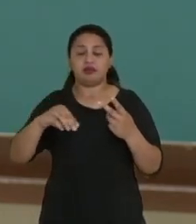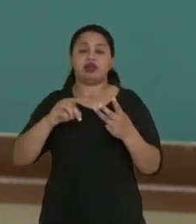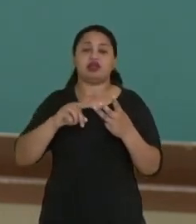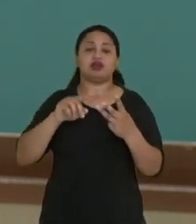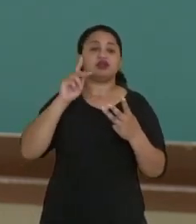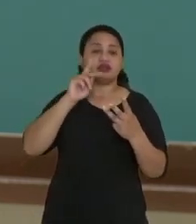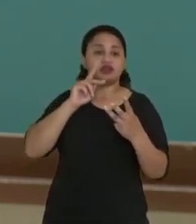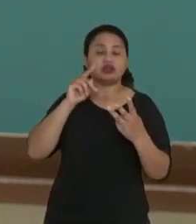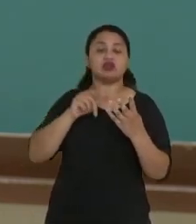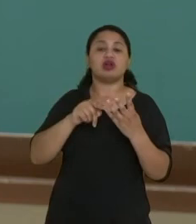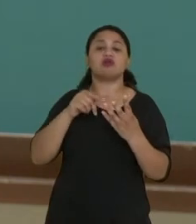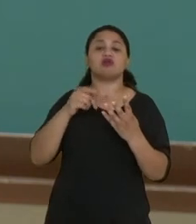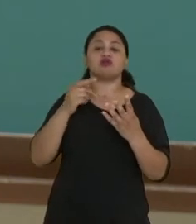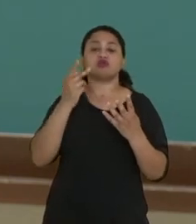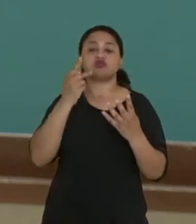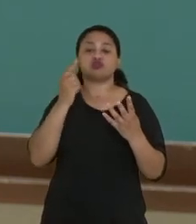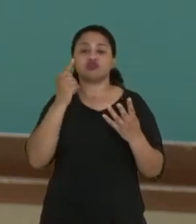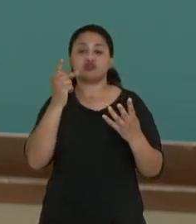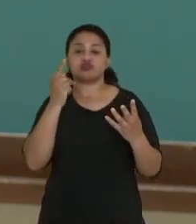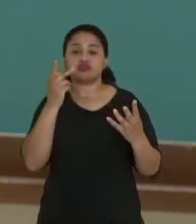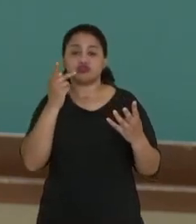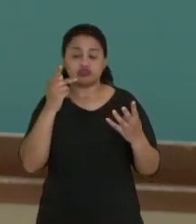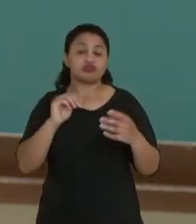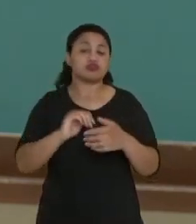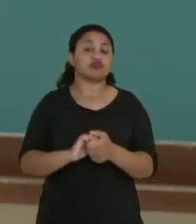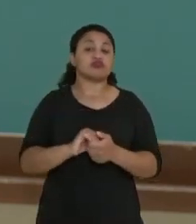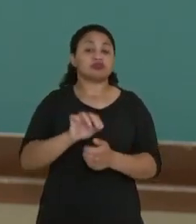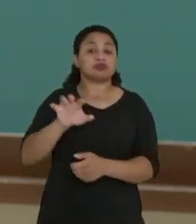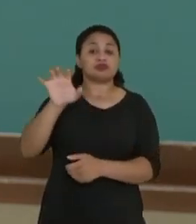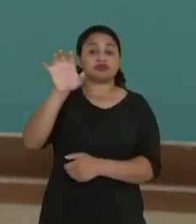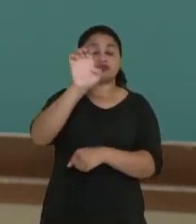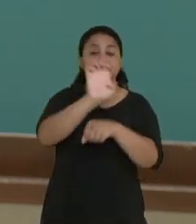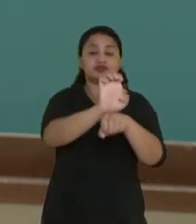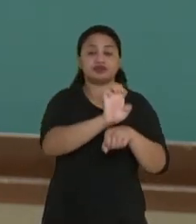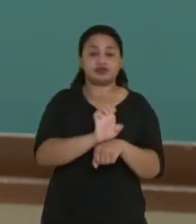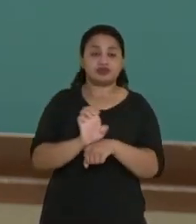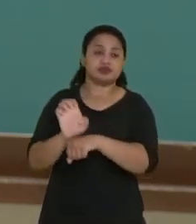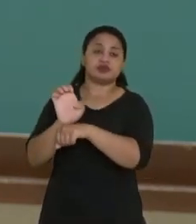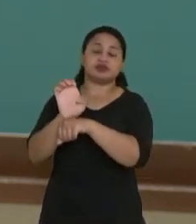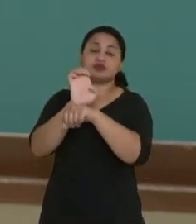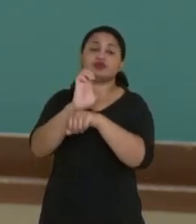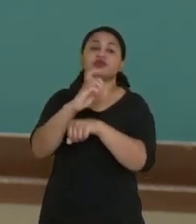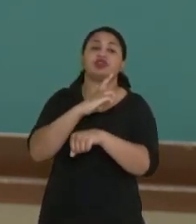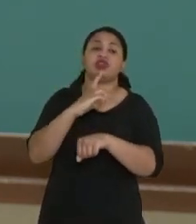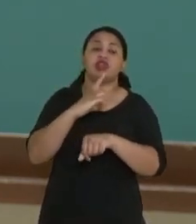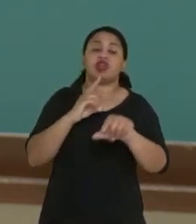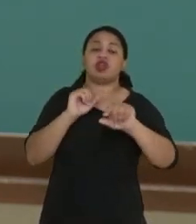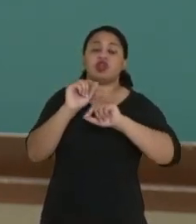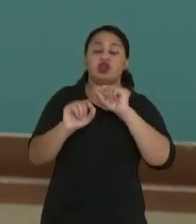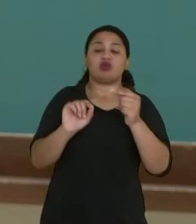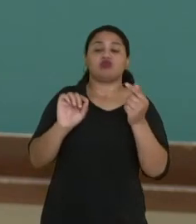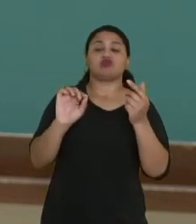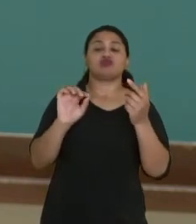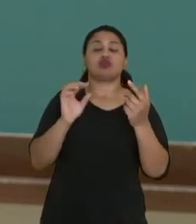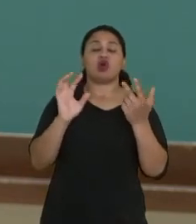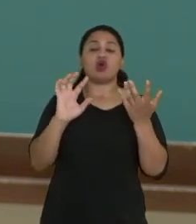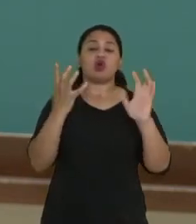Maranhão, Piauí e Ceará. Então, em partes desses estados, nós vamos encontrar o